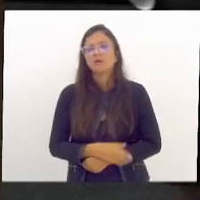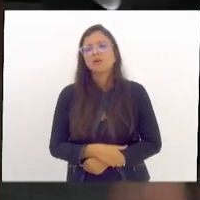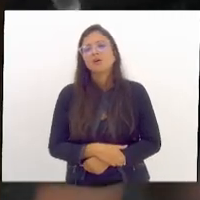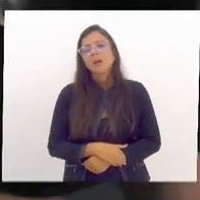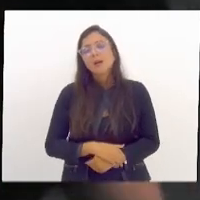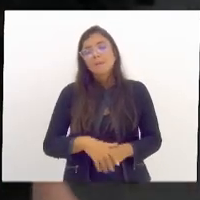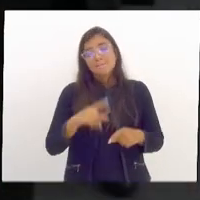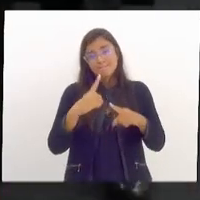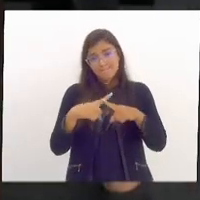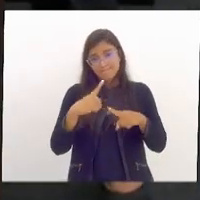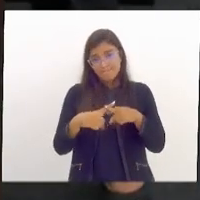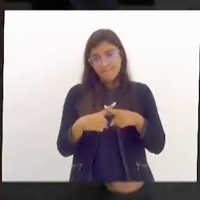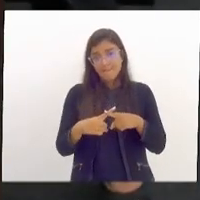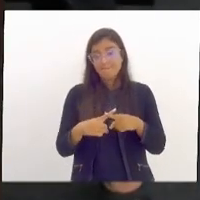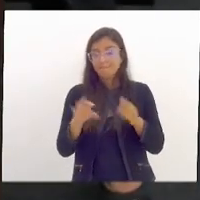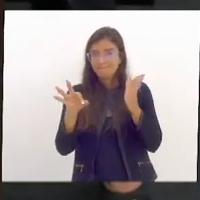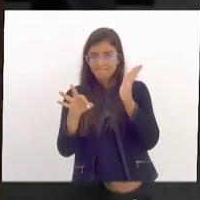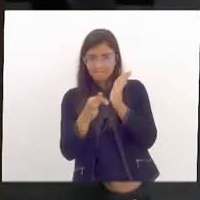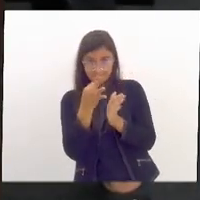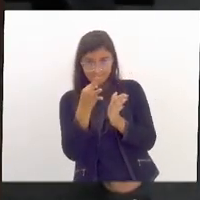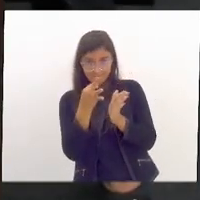porque a intenção do autor